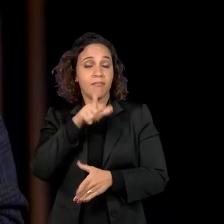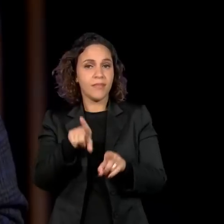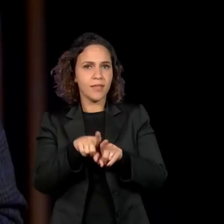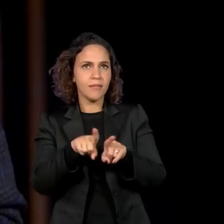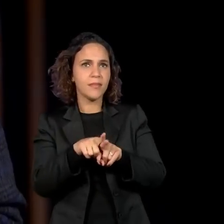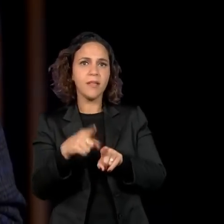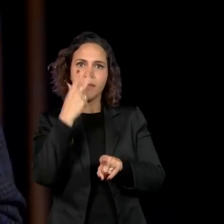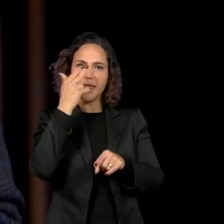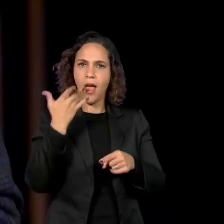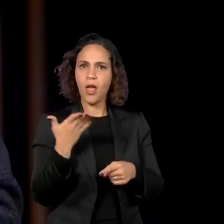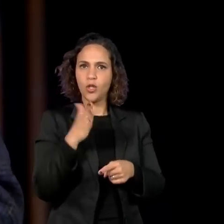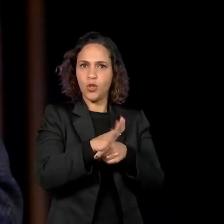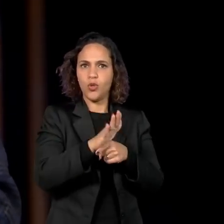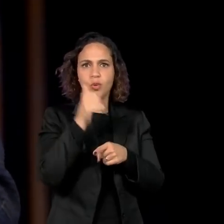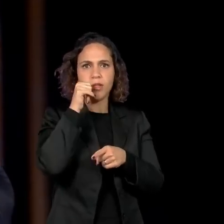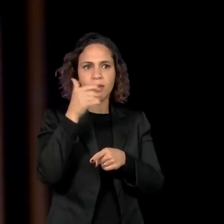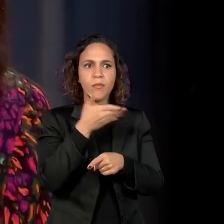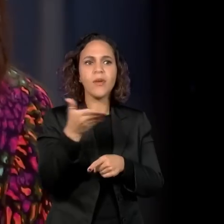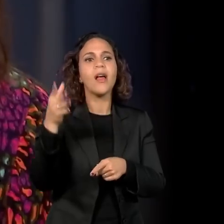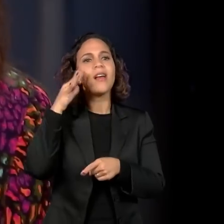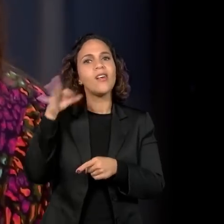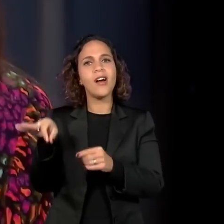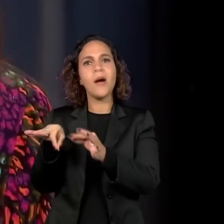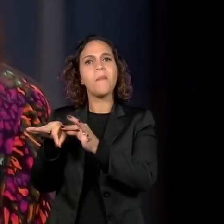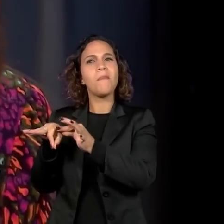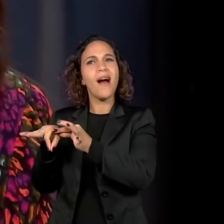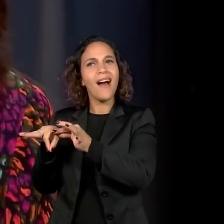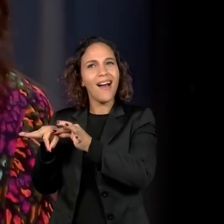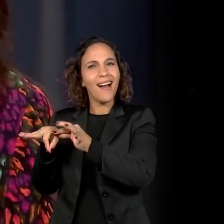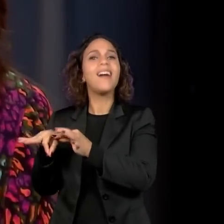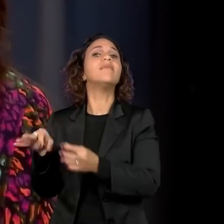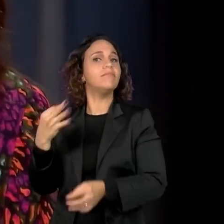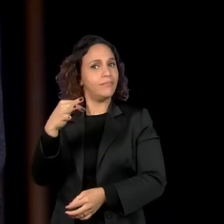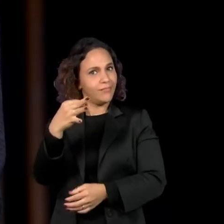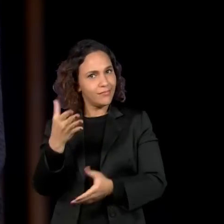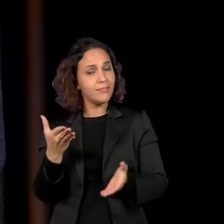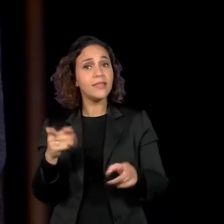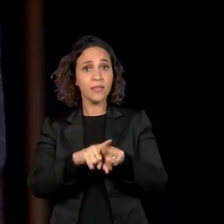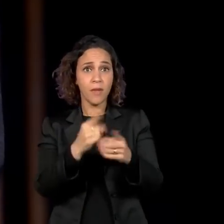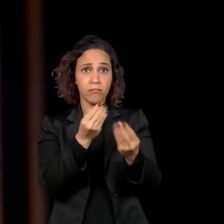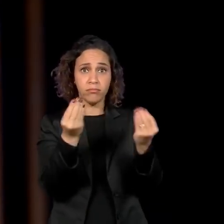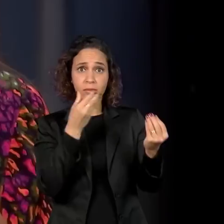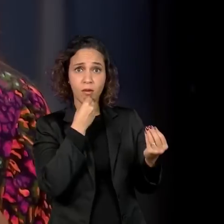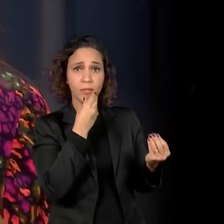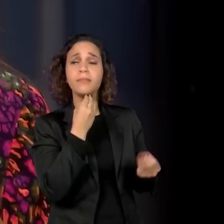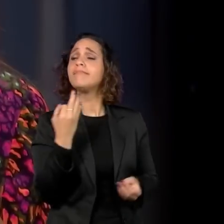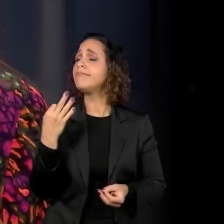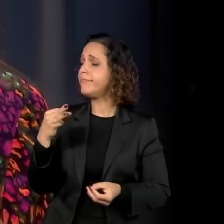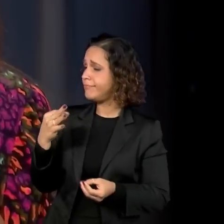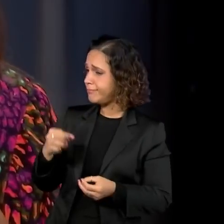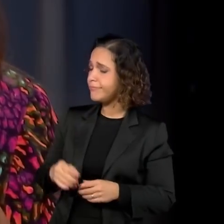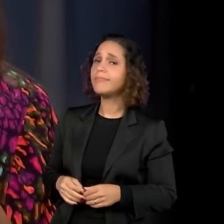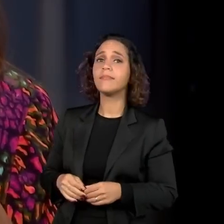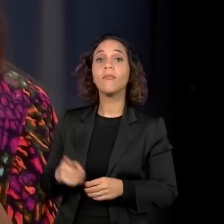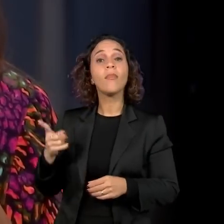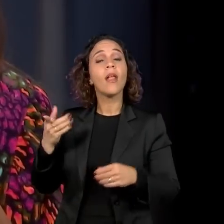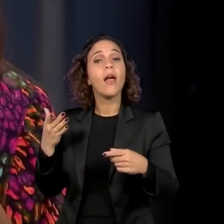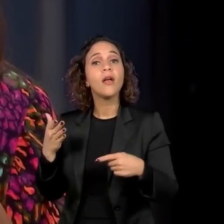estão ajudando muitas mulheres. Eles estão ajudando. E eles estão ajudando, inclusive... E muitos homens, eles estão ajudando, diz, né? inclusive,